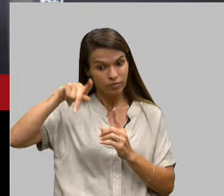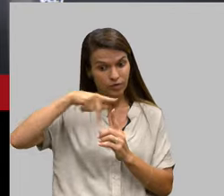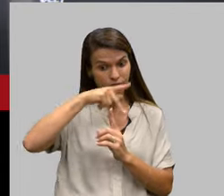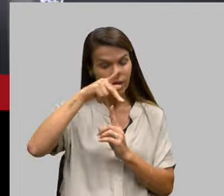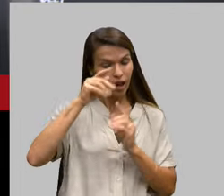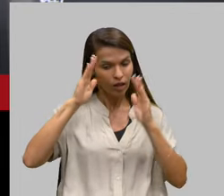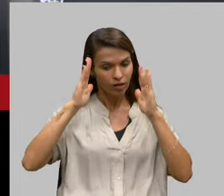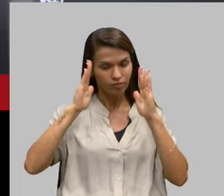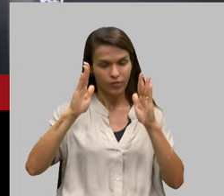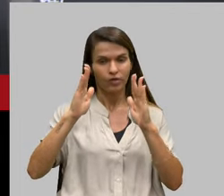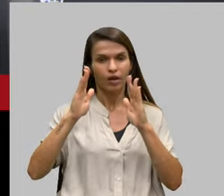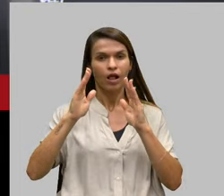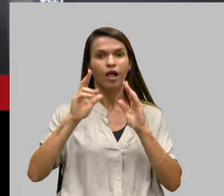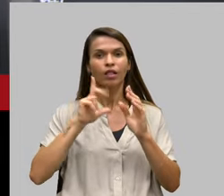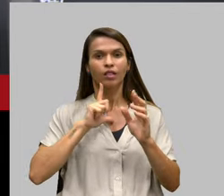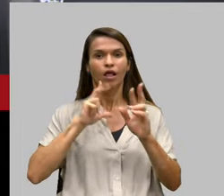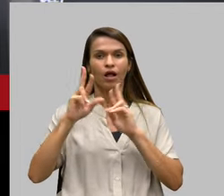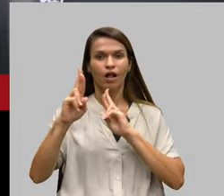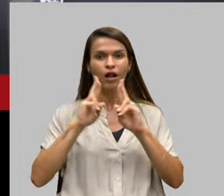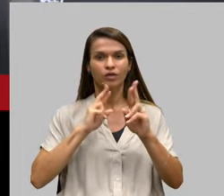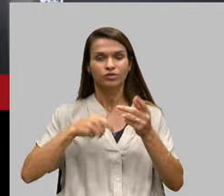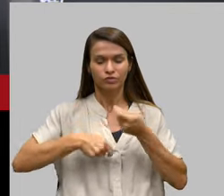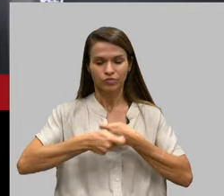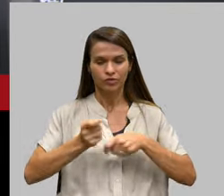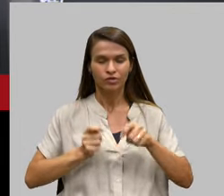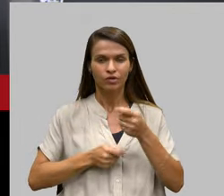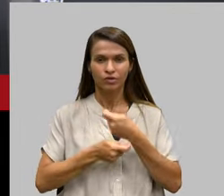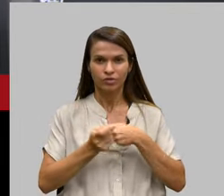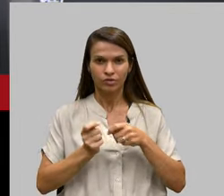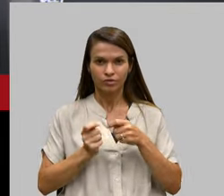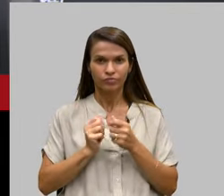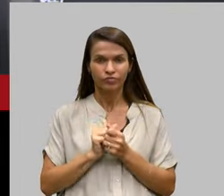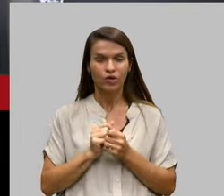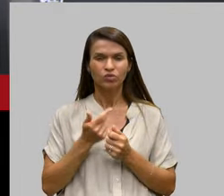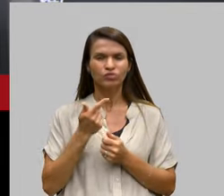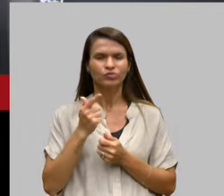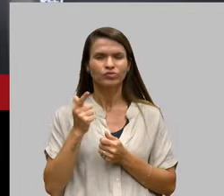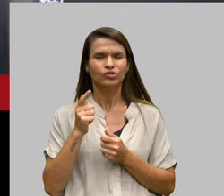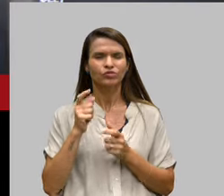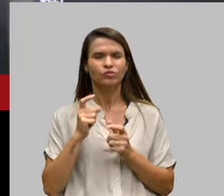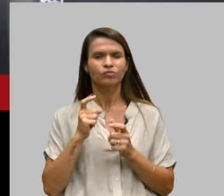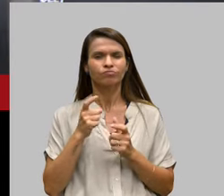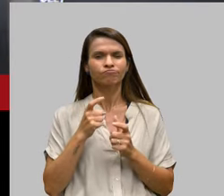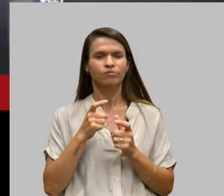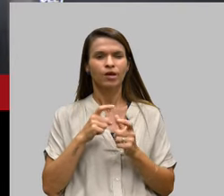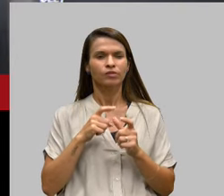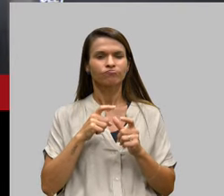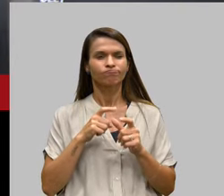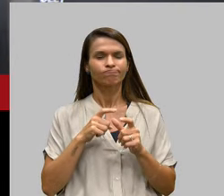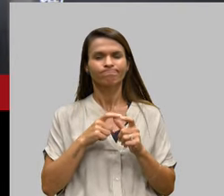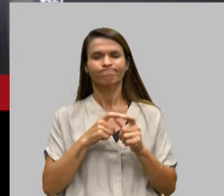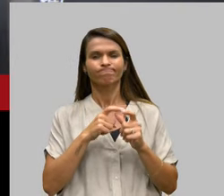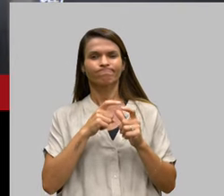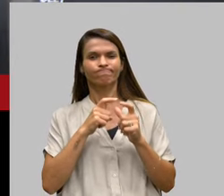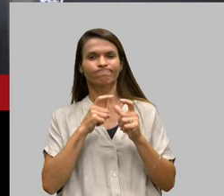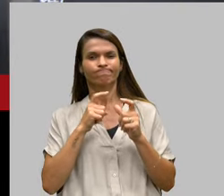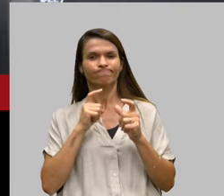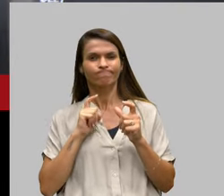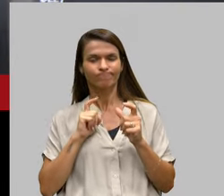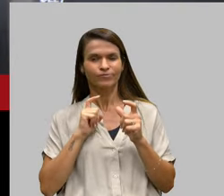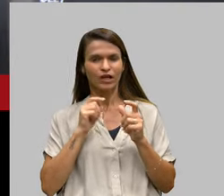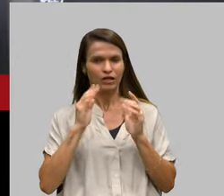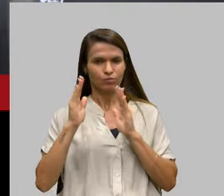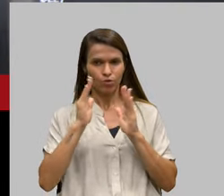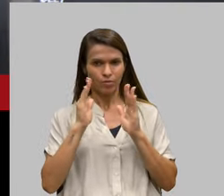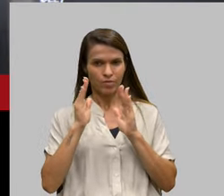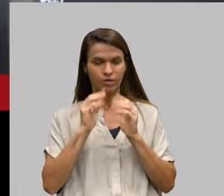correlacionada a administrativo né o direito administrativo Aliás não tinha nemuma Independência propriamente dita do direito previdenci naquele momento e aí eu